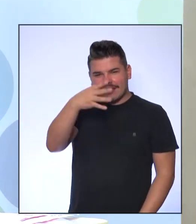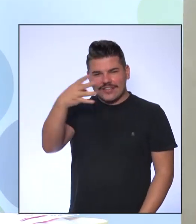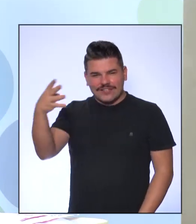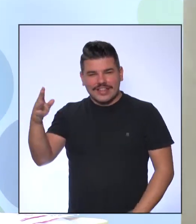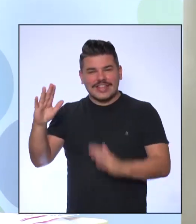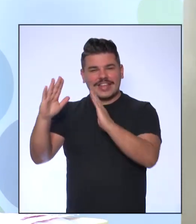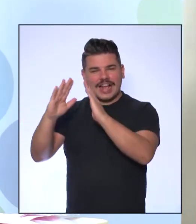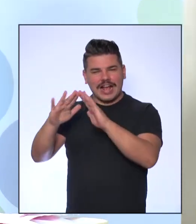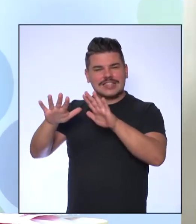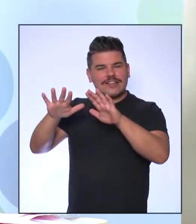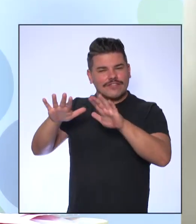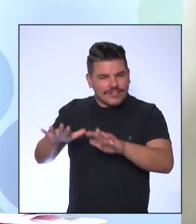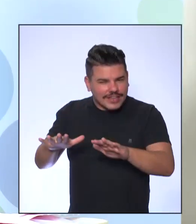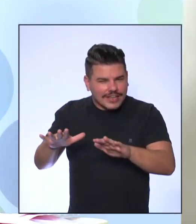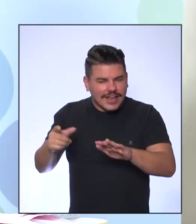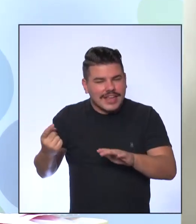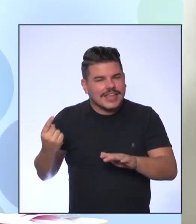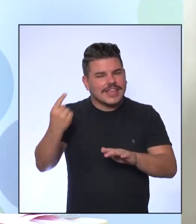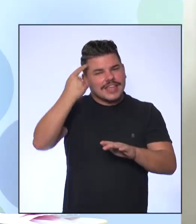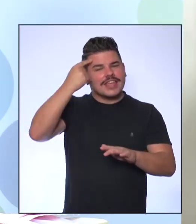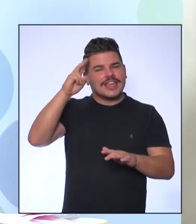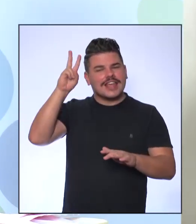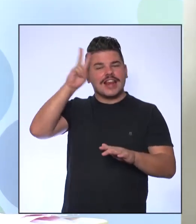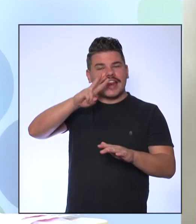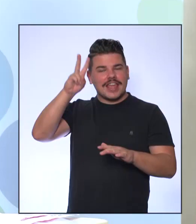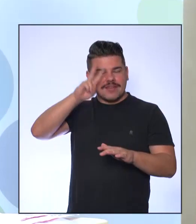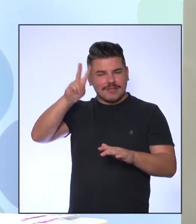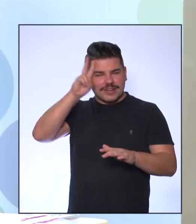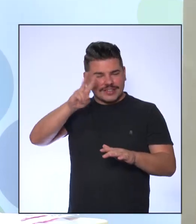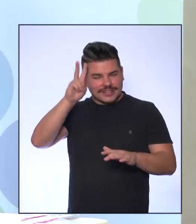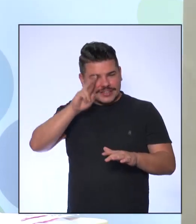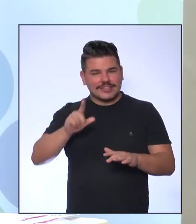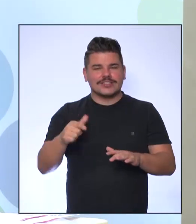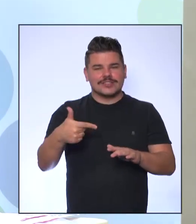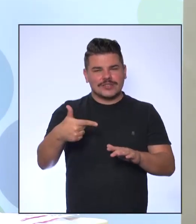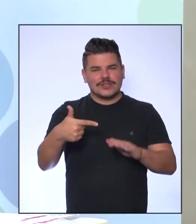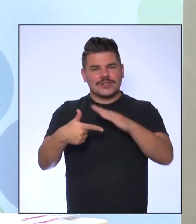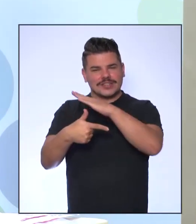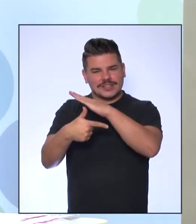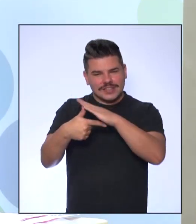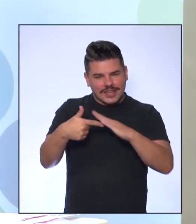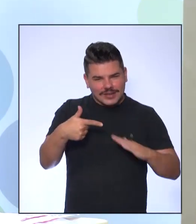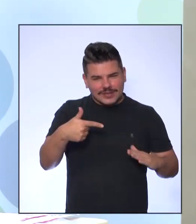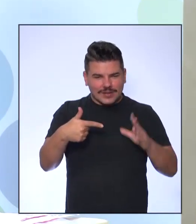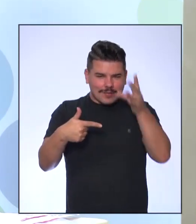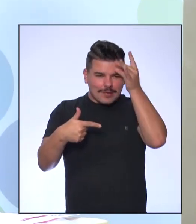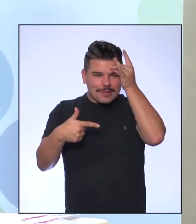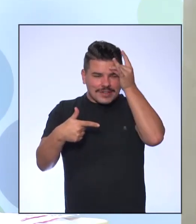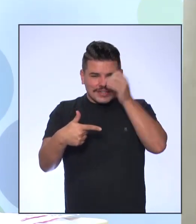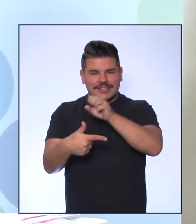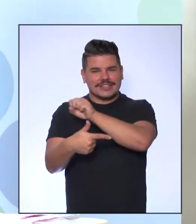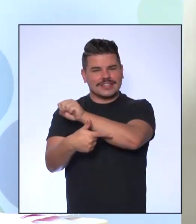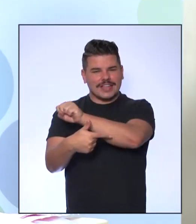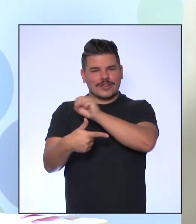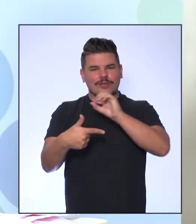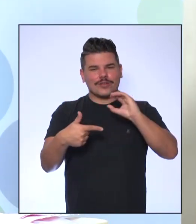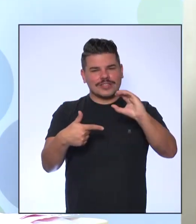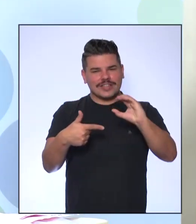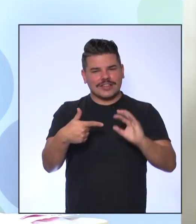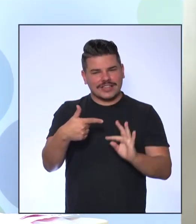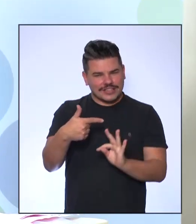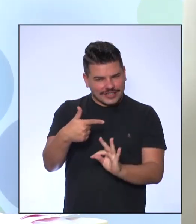Casa com musiquinha do triângulo aí, dos ângulos notáveis. Ok? Bom,